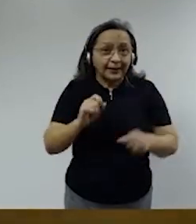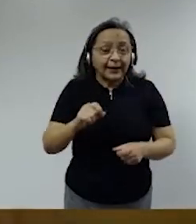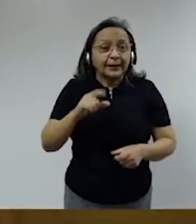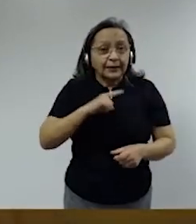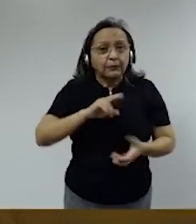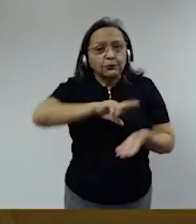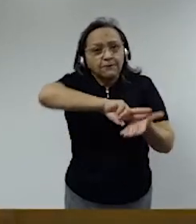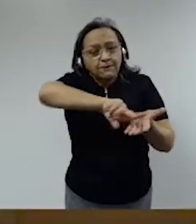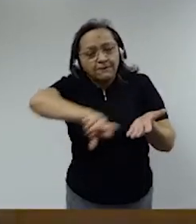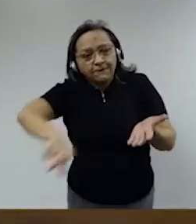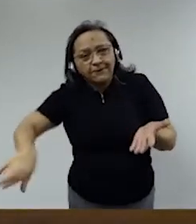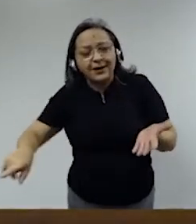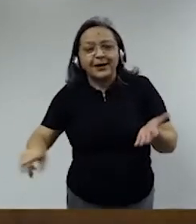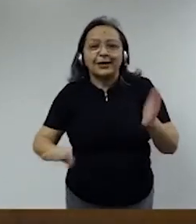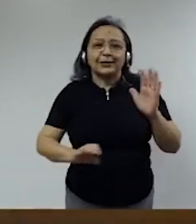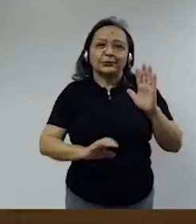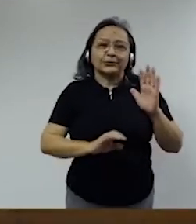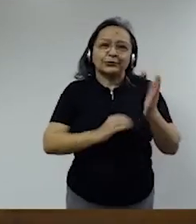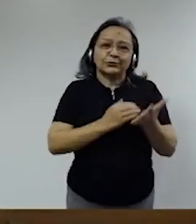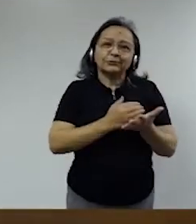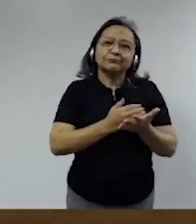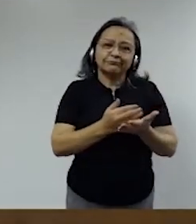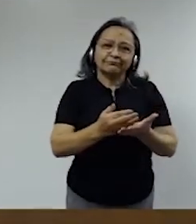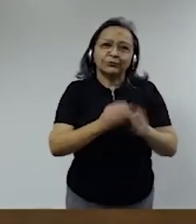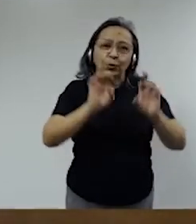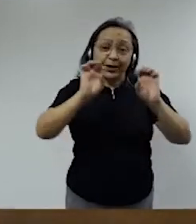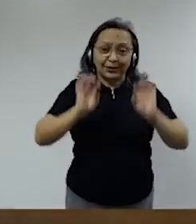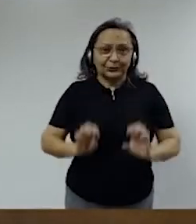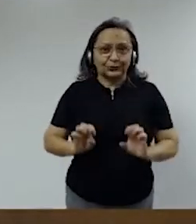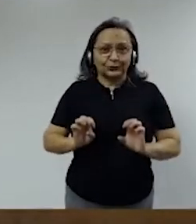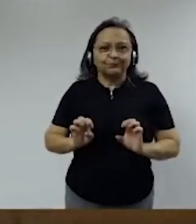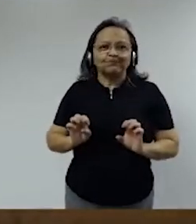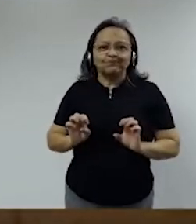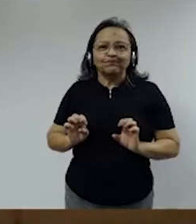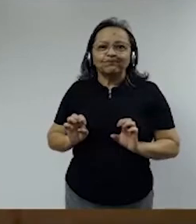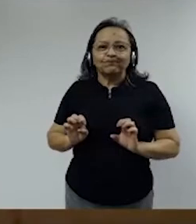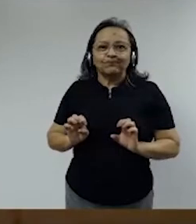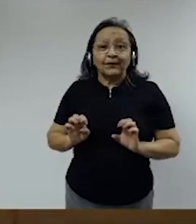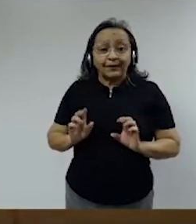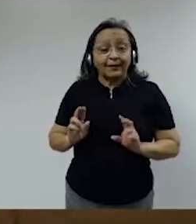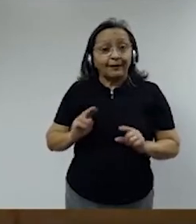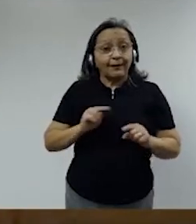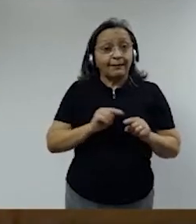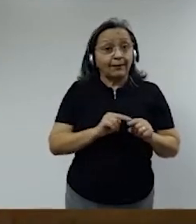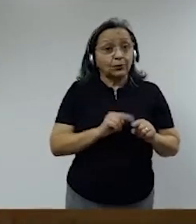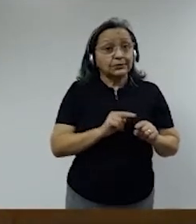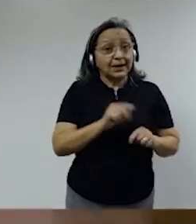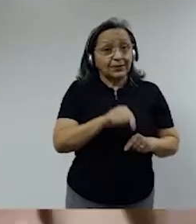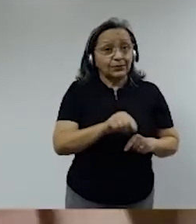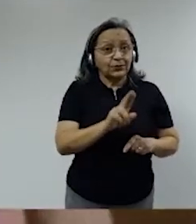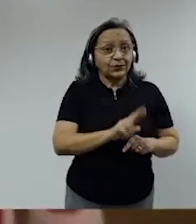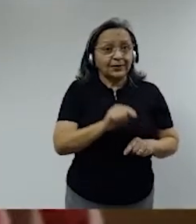princípios bioéticos que regulam a relação e que é aplicado na relação médico-paciente. E,